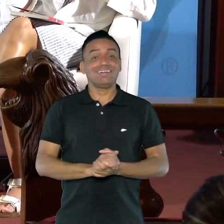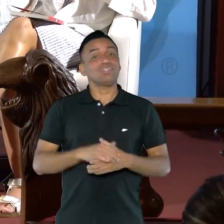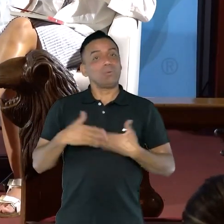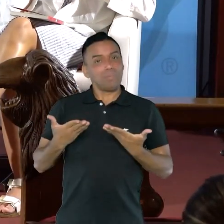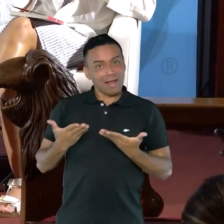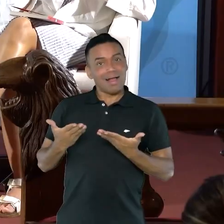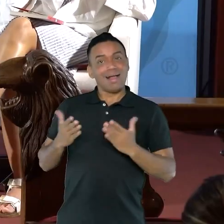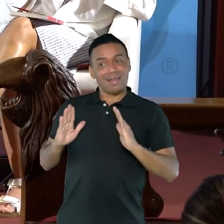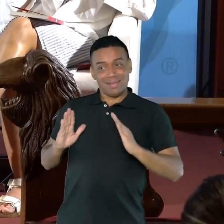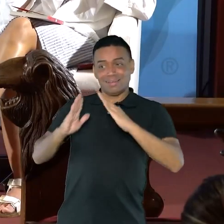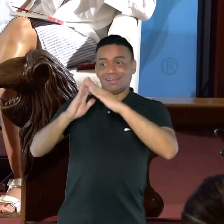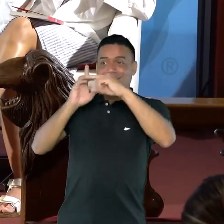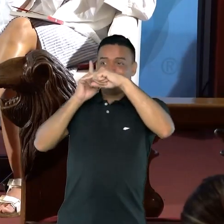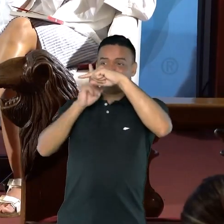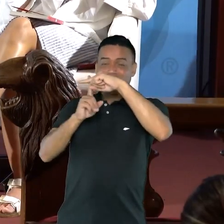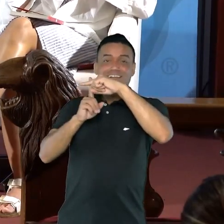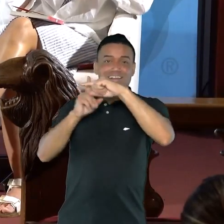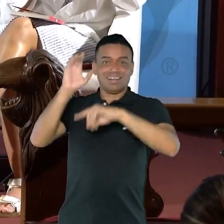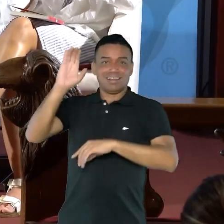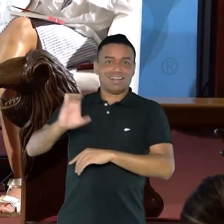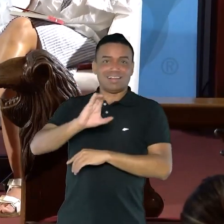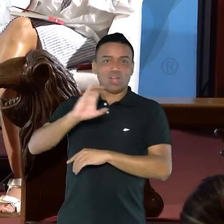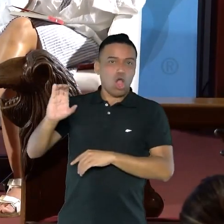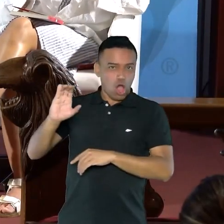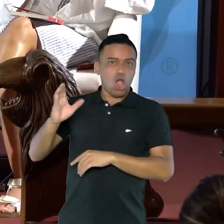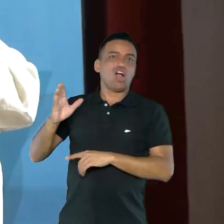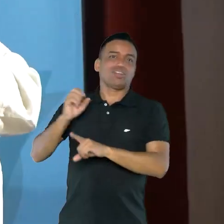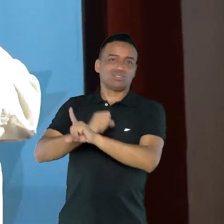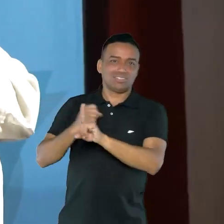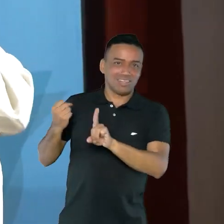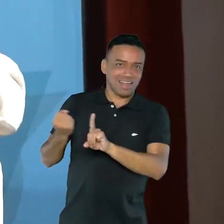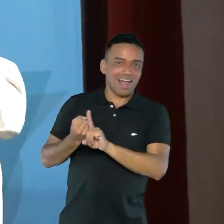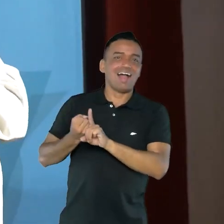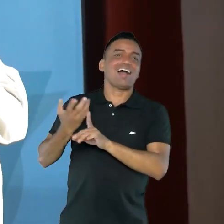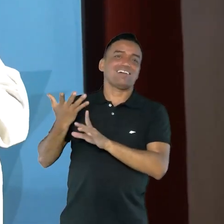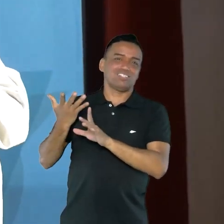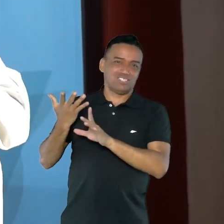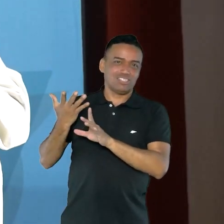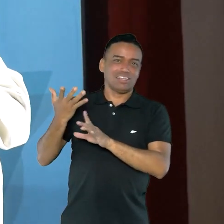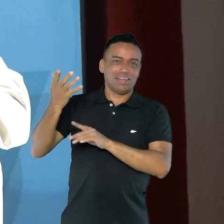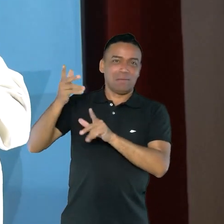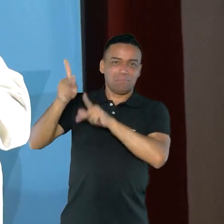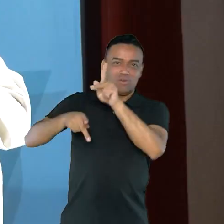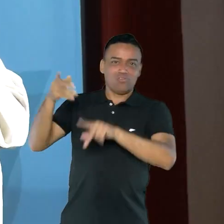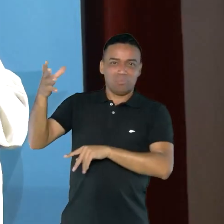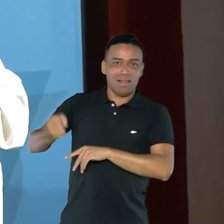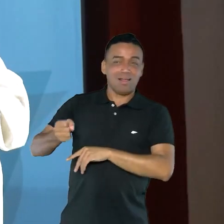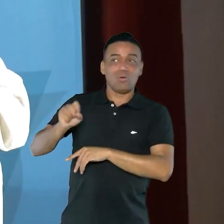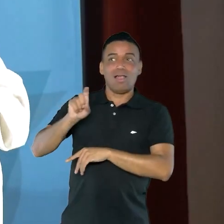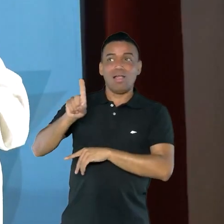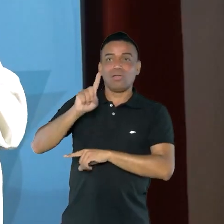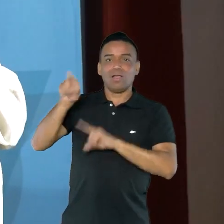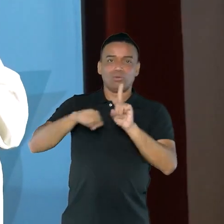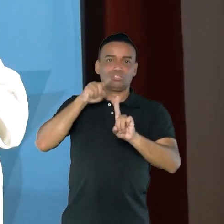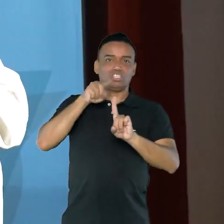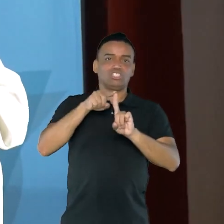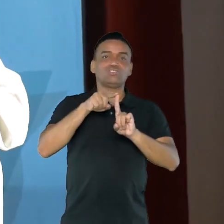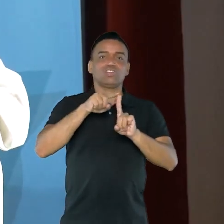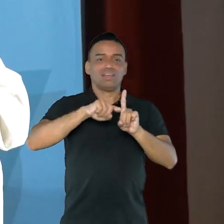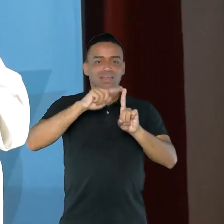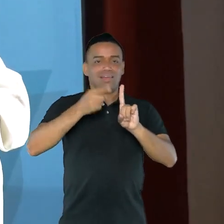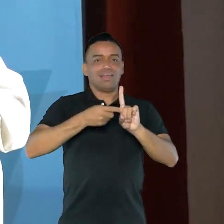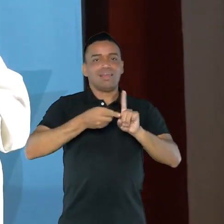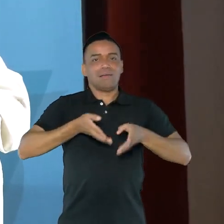sexo desenvolvido, o sexo verdadeiro, era exclusivamente aquele que tivesse como objetivo a